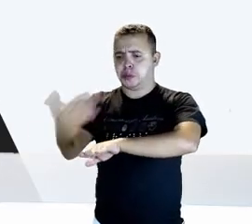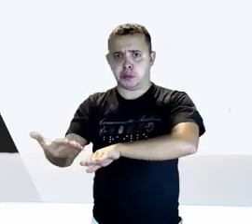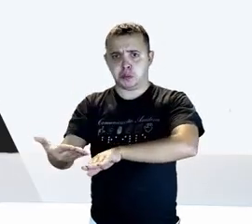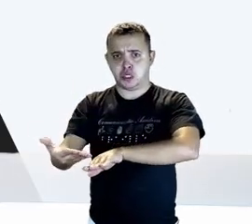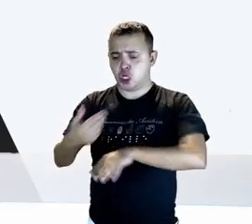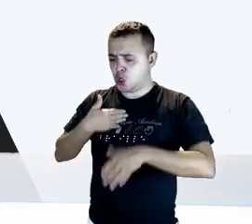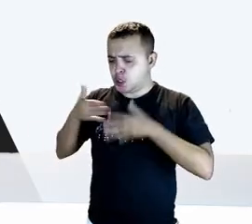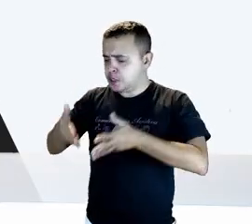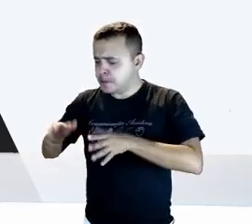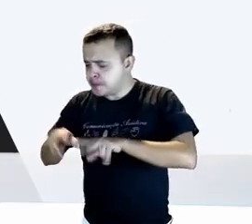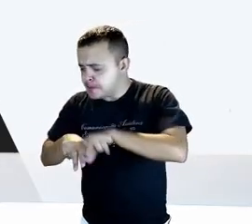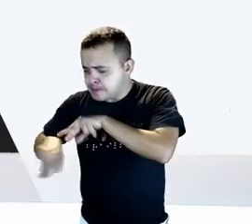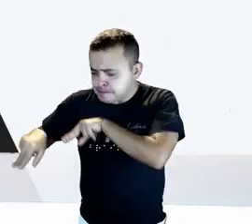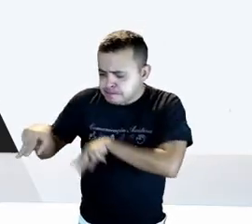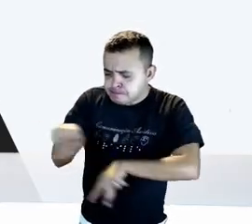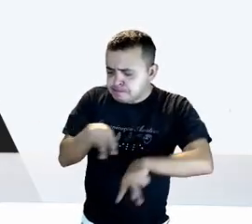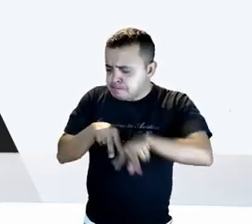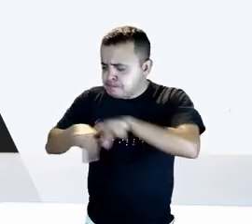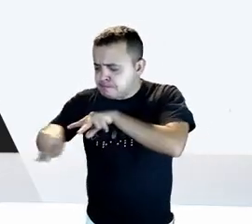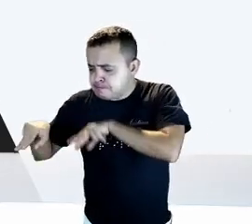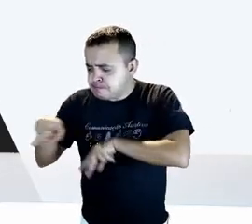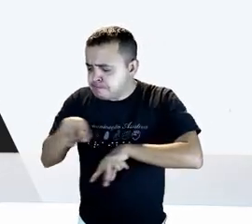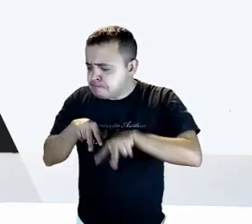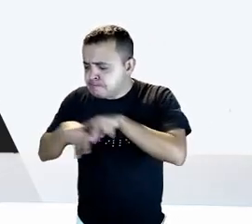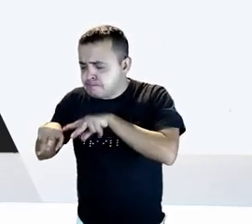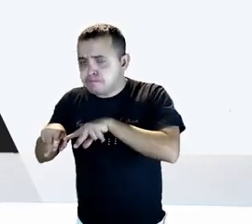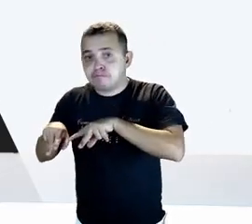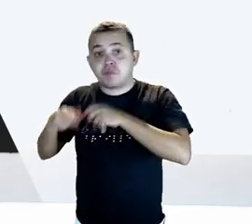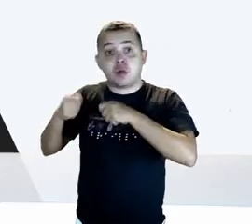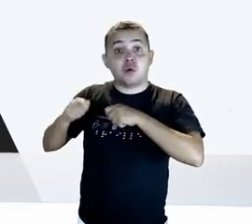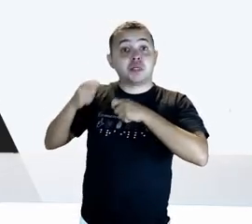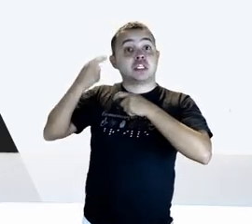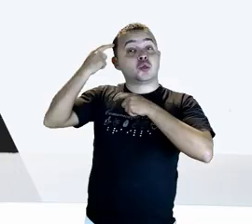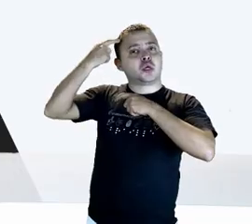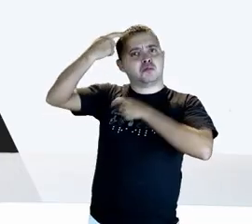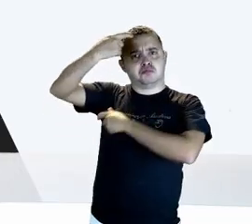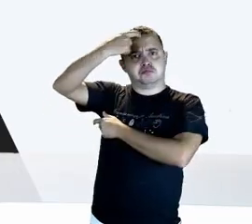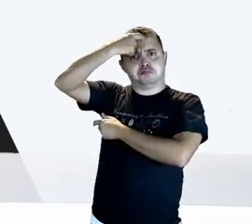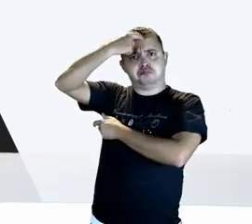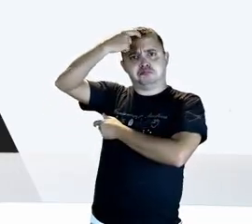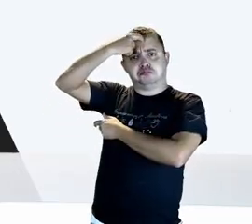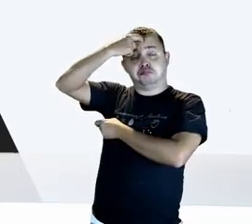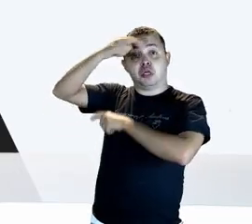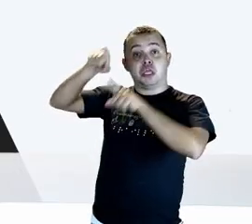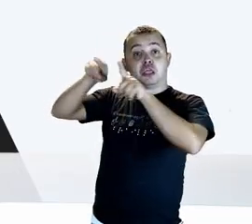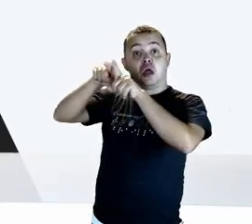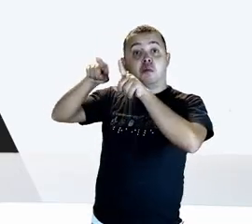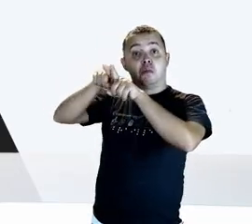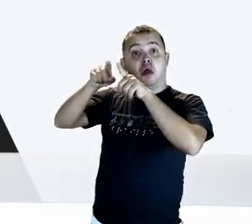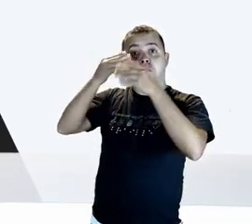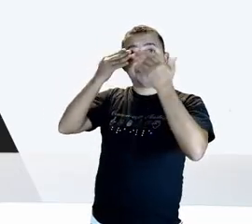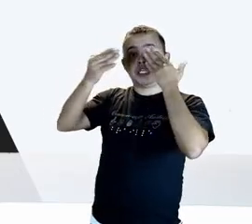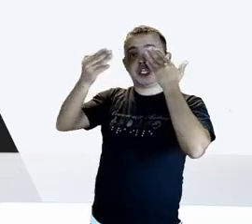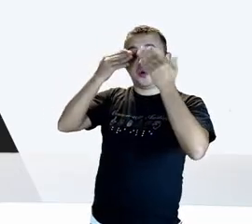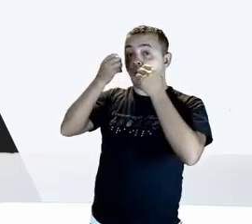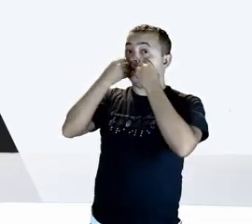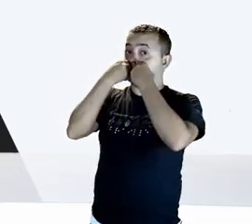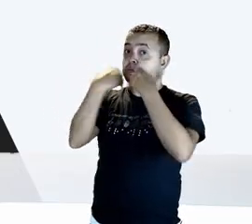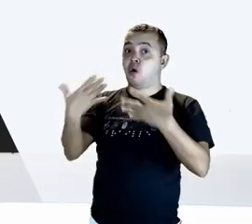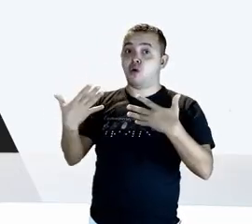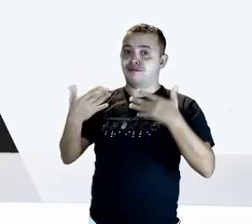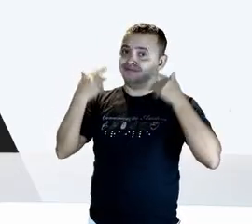natureza, dependerá muito do preparo psicológico e técnico da pessoa